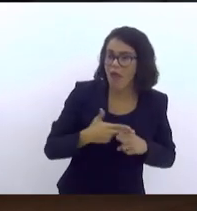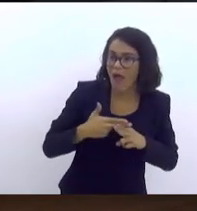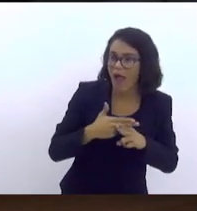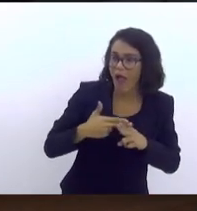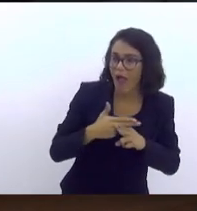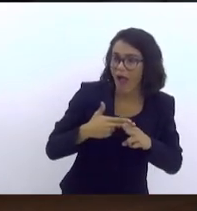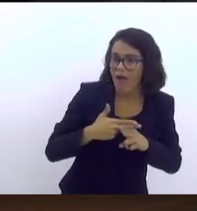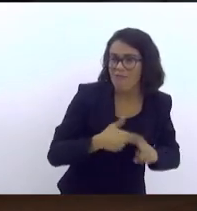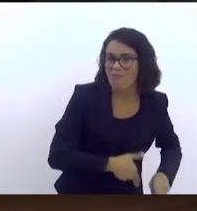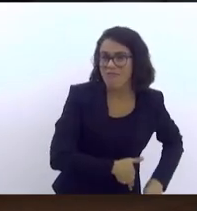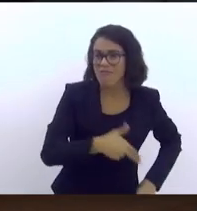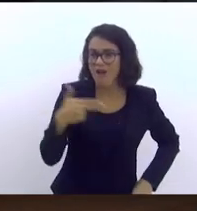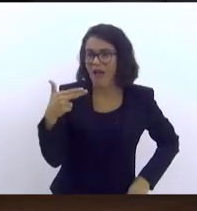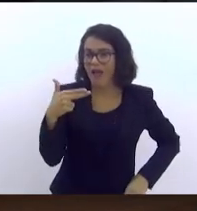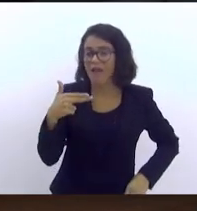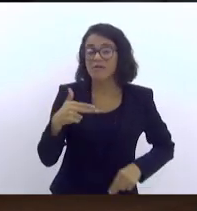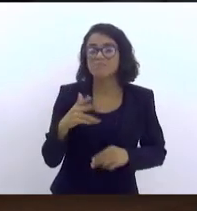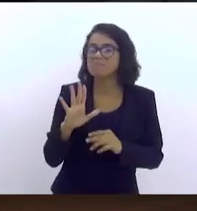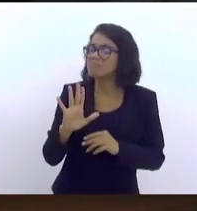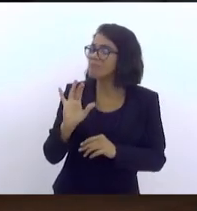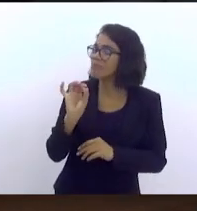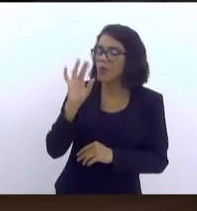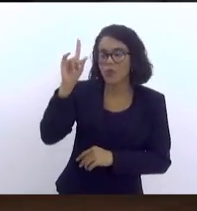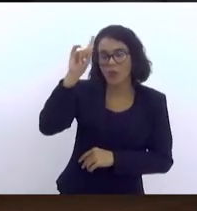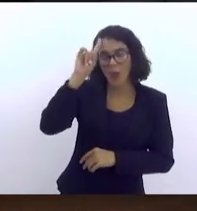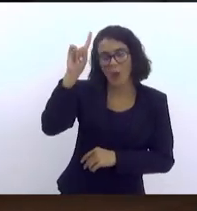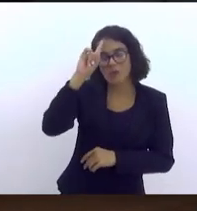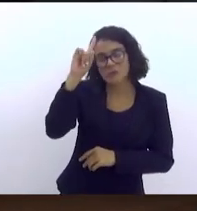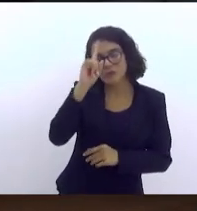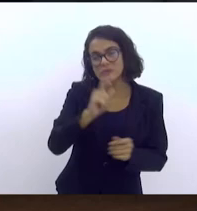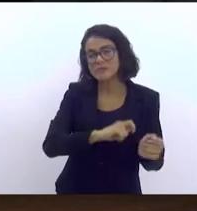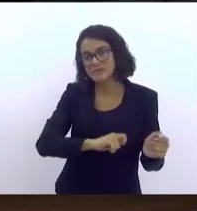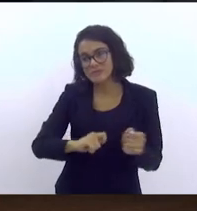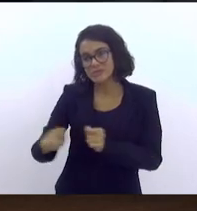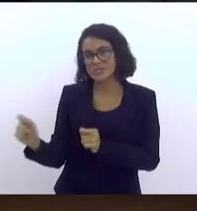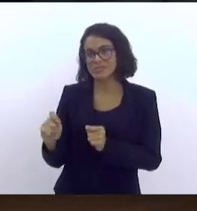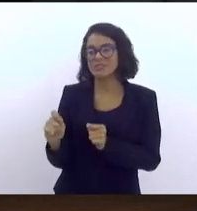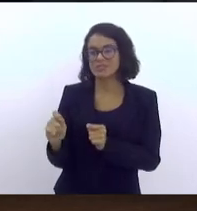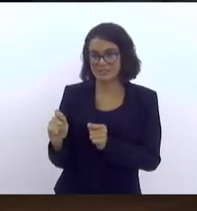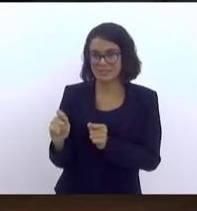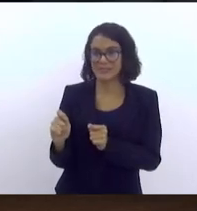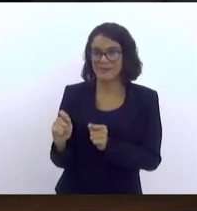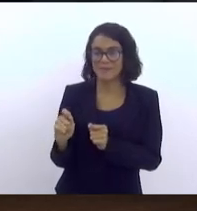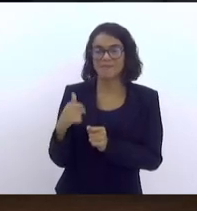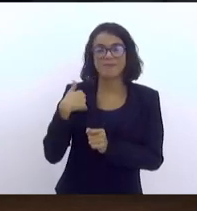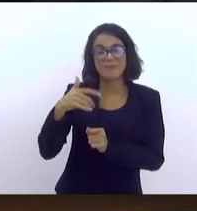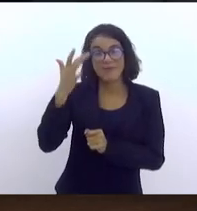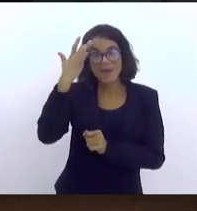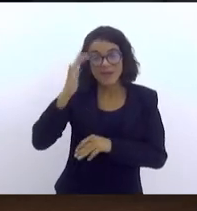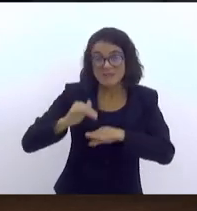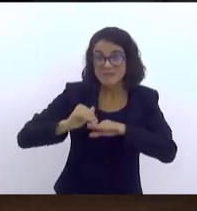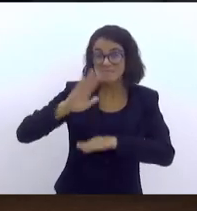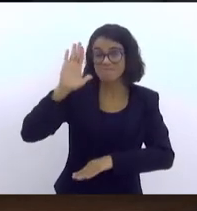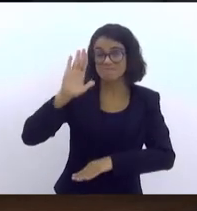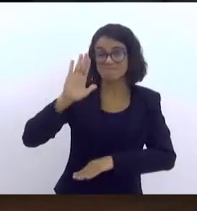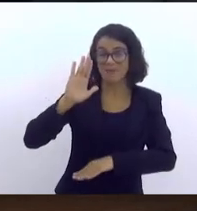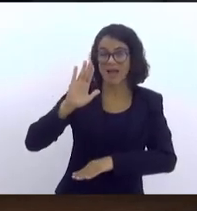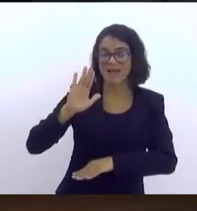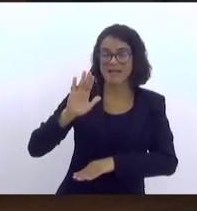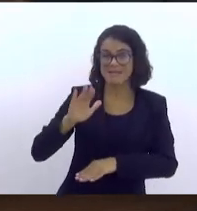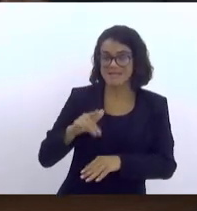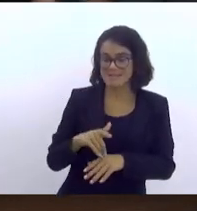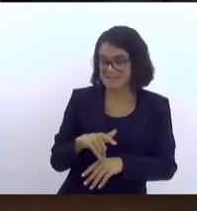mas sim as violências que acontecem todos os dias eu acho que a coisa que mais